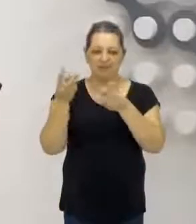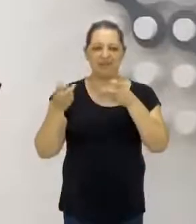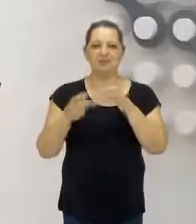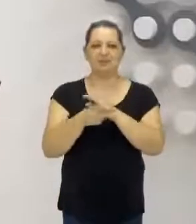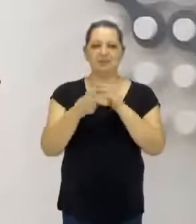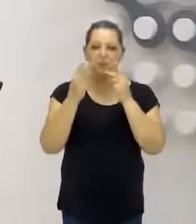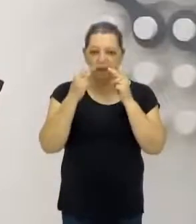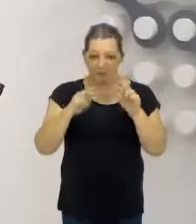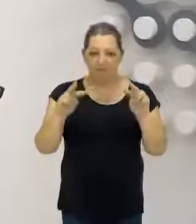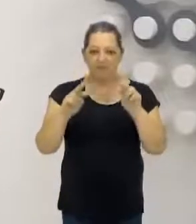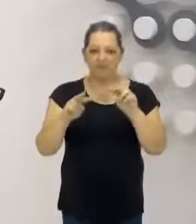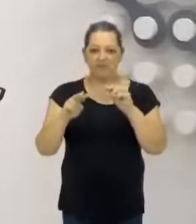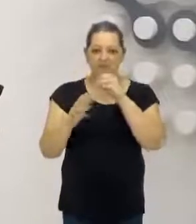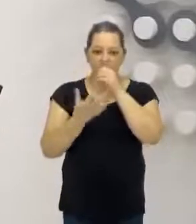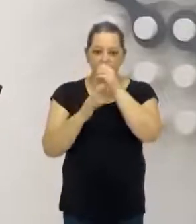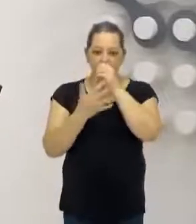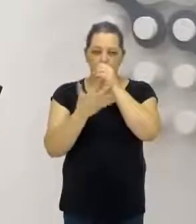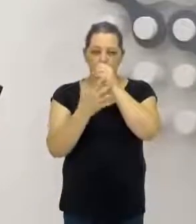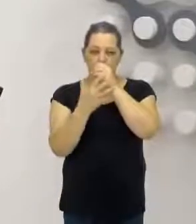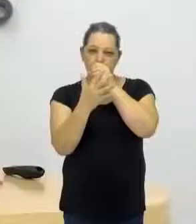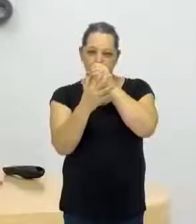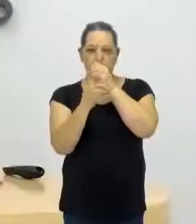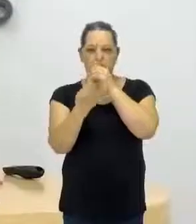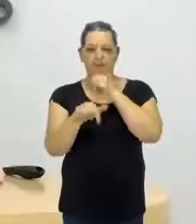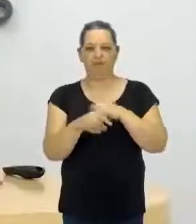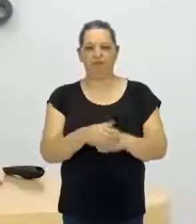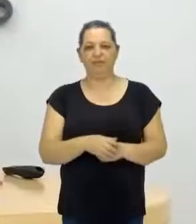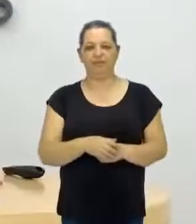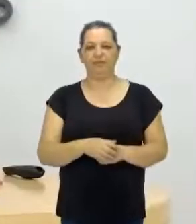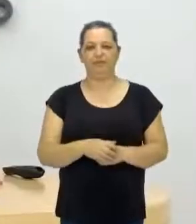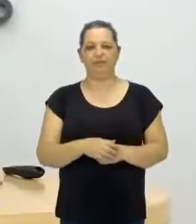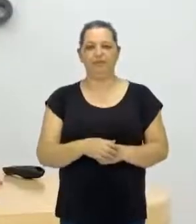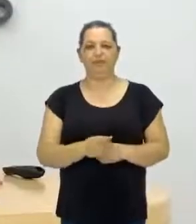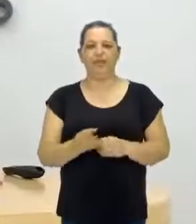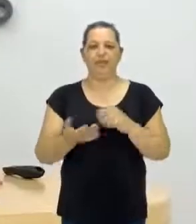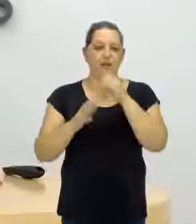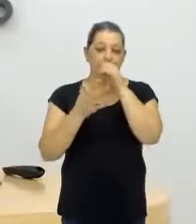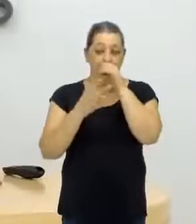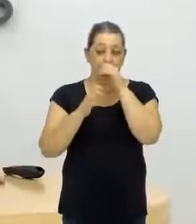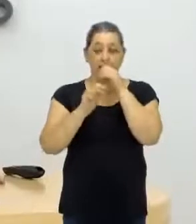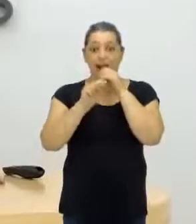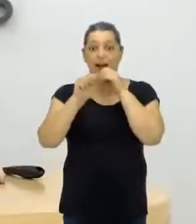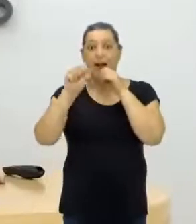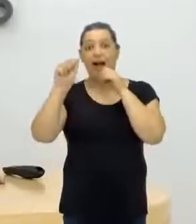essa vibração, então. Vibração sonora. Ali. E aí, quanto mais você grita pro agudo.